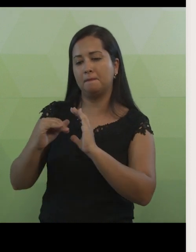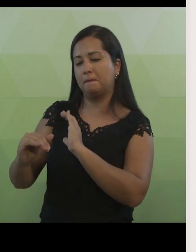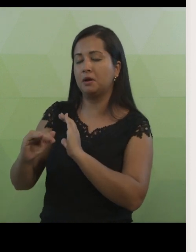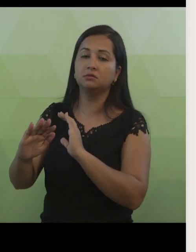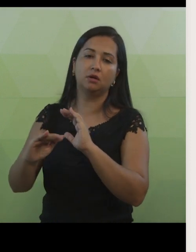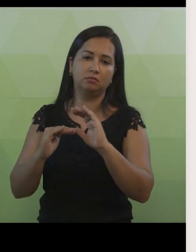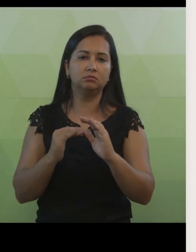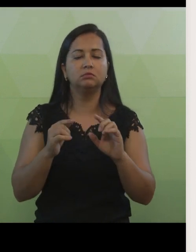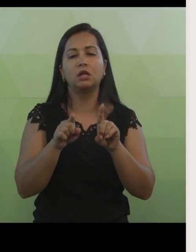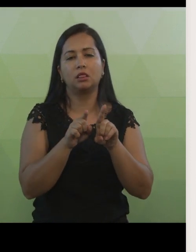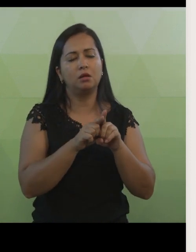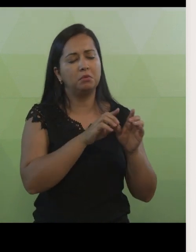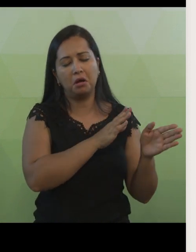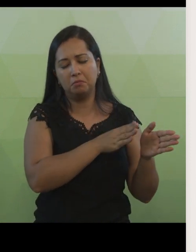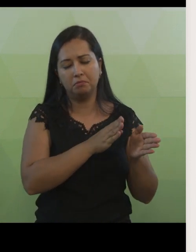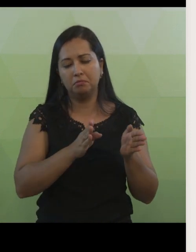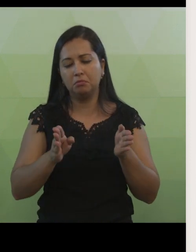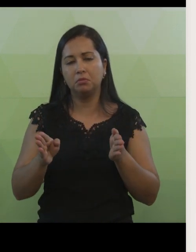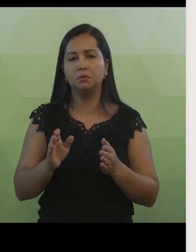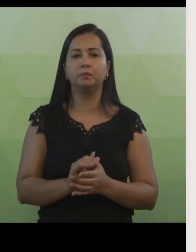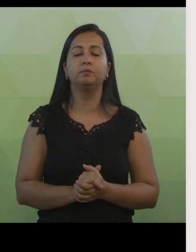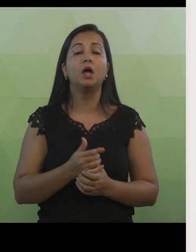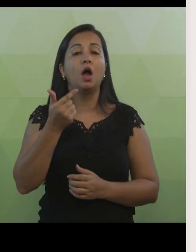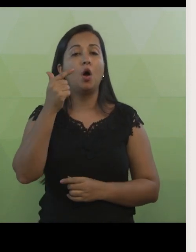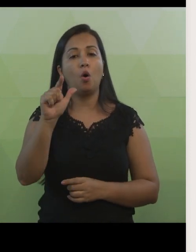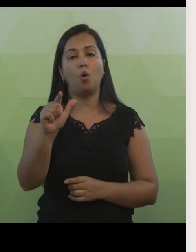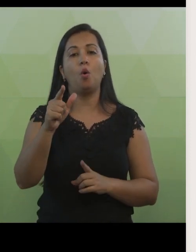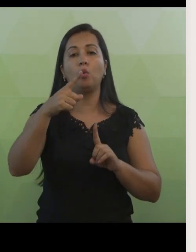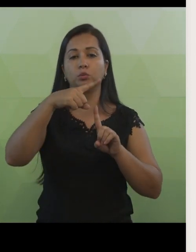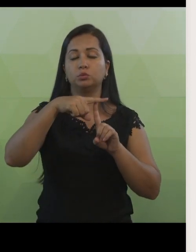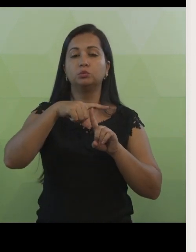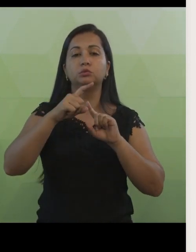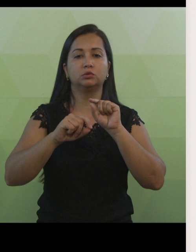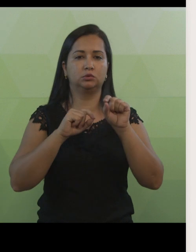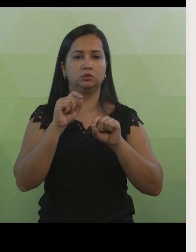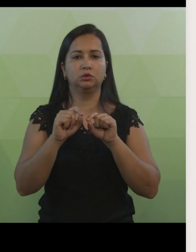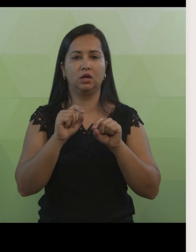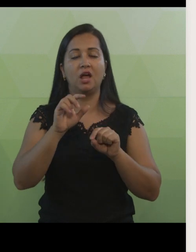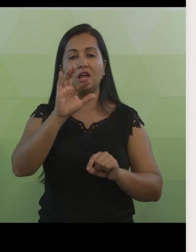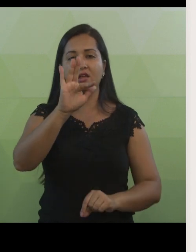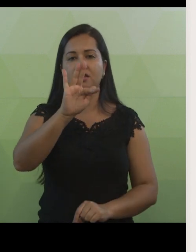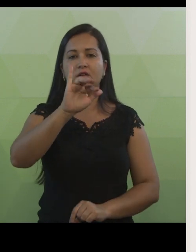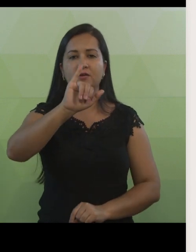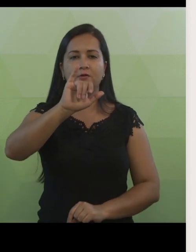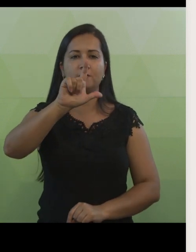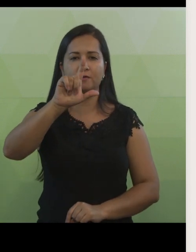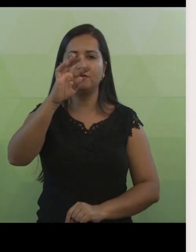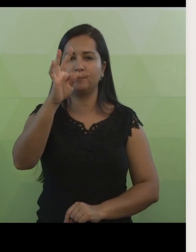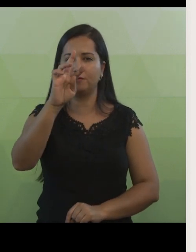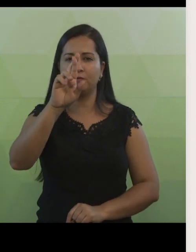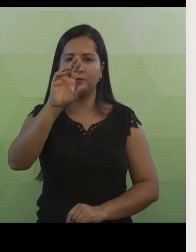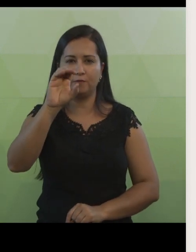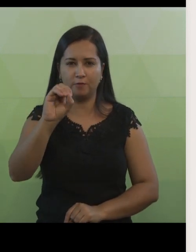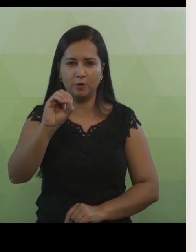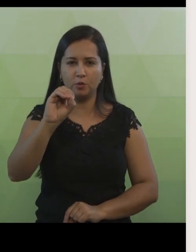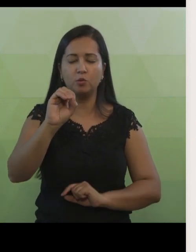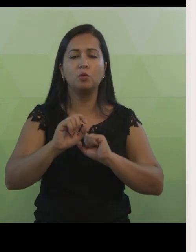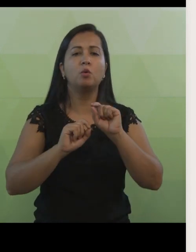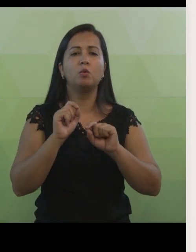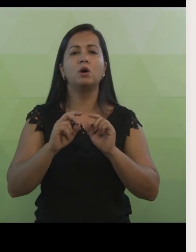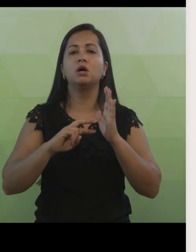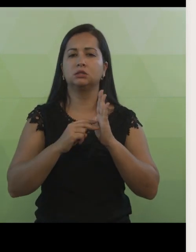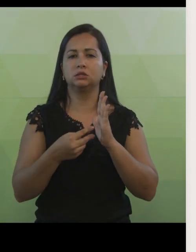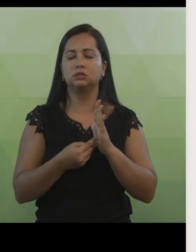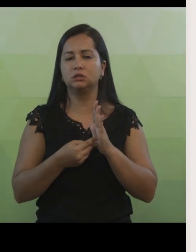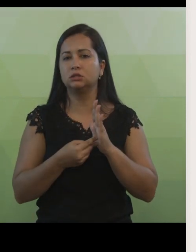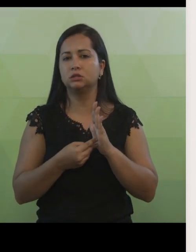origem ou de destino e o endereço MAC e assim sucessivamente. Um outro tipo de firewall é o filtro de pacotes com base no estado